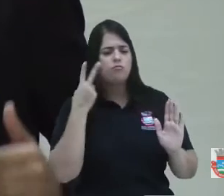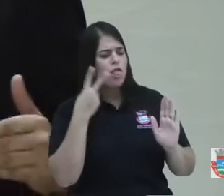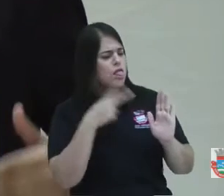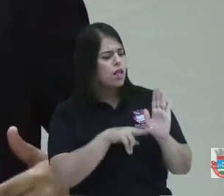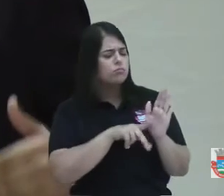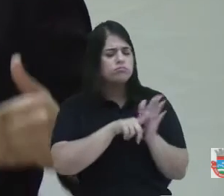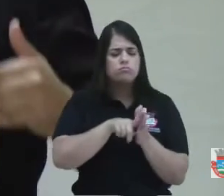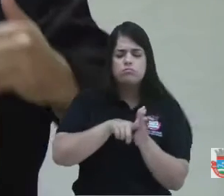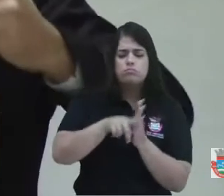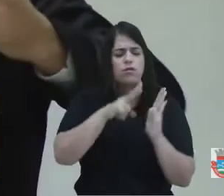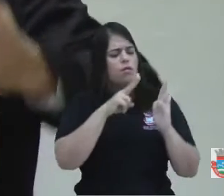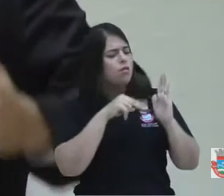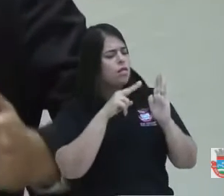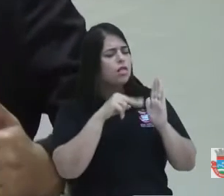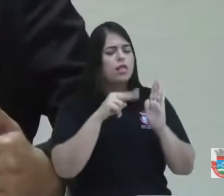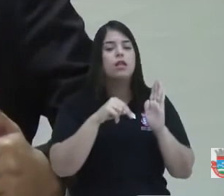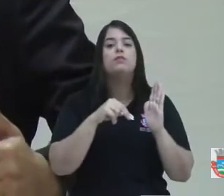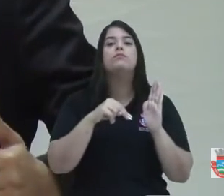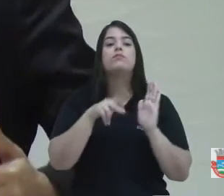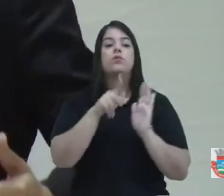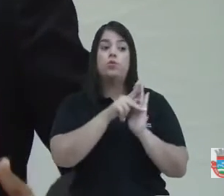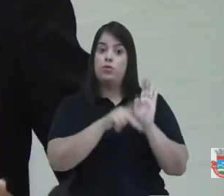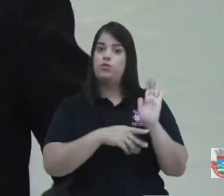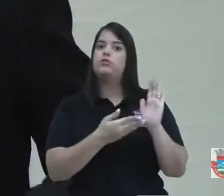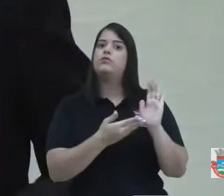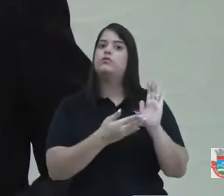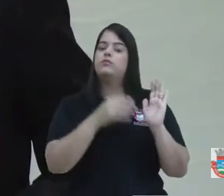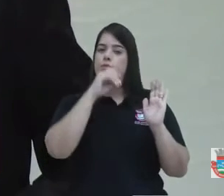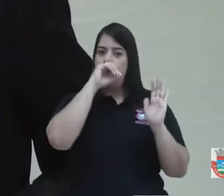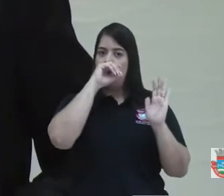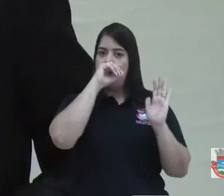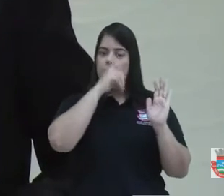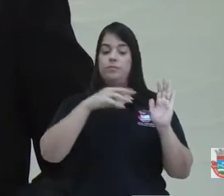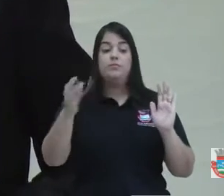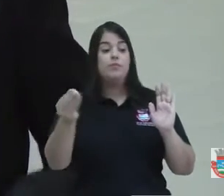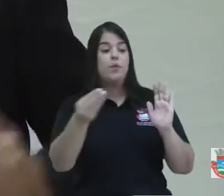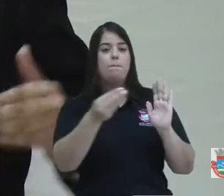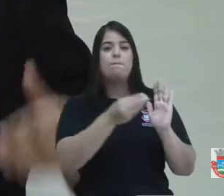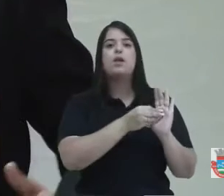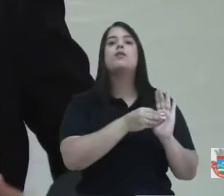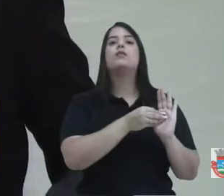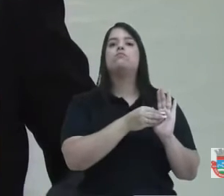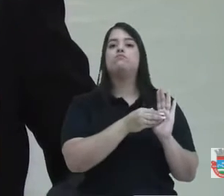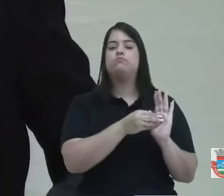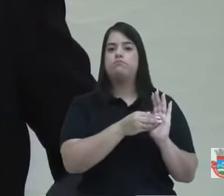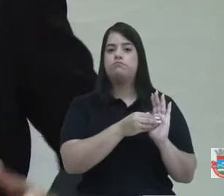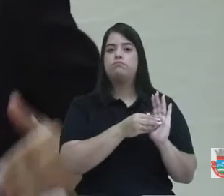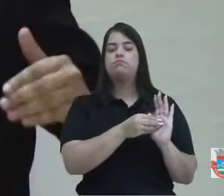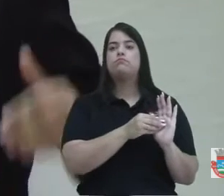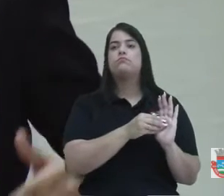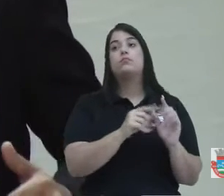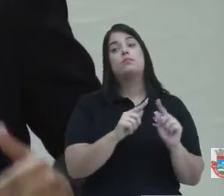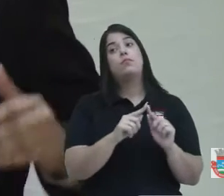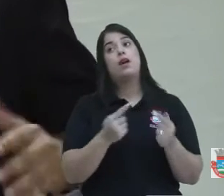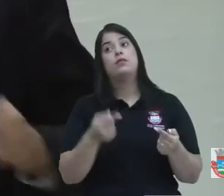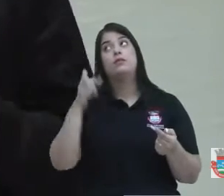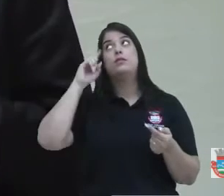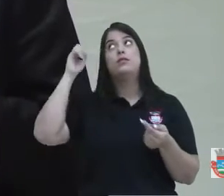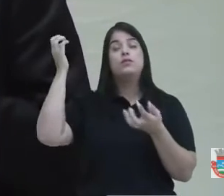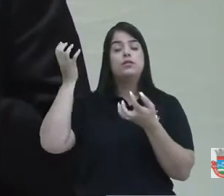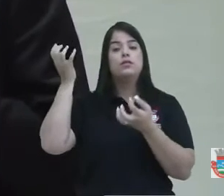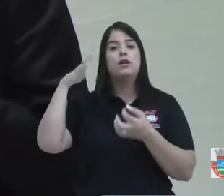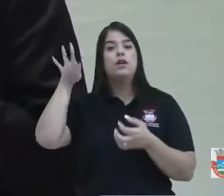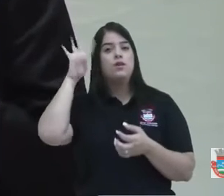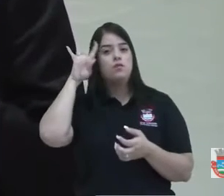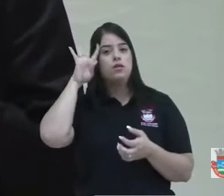ele completo, vamos, se necessário for, colocar alguma emenda, mas, se Deus quiser,